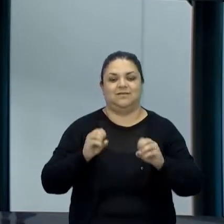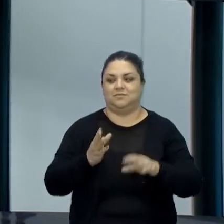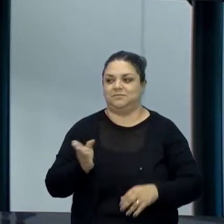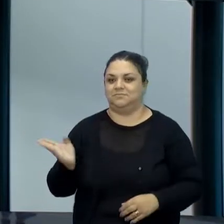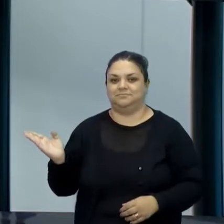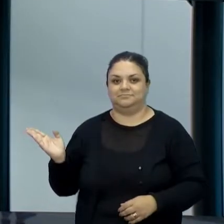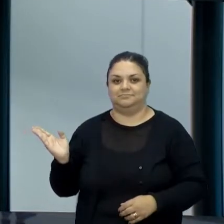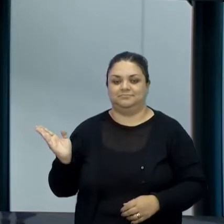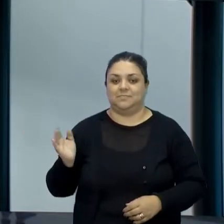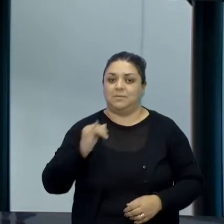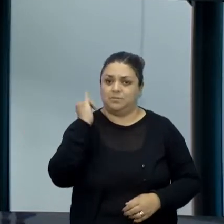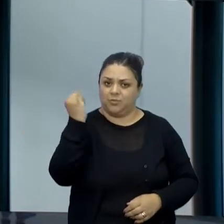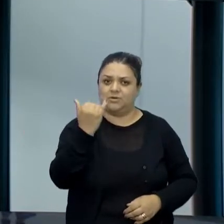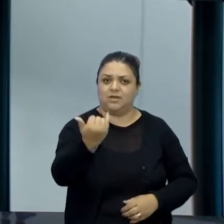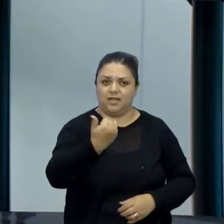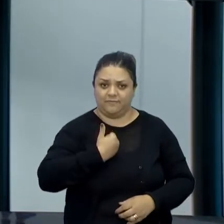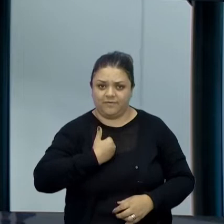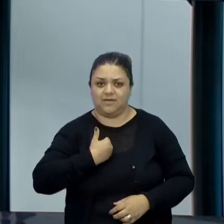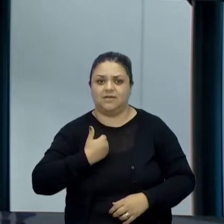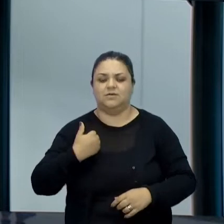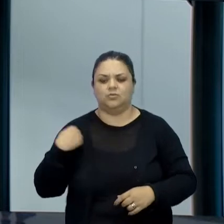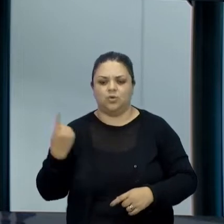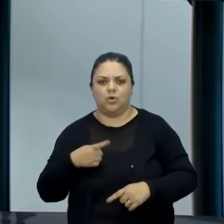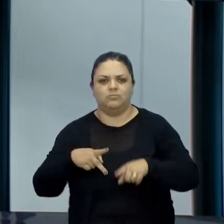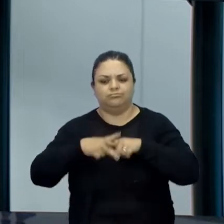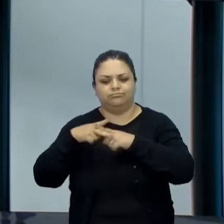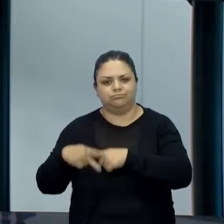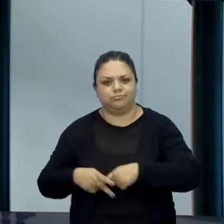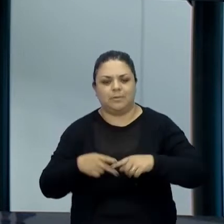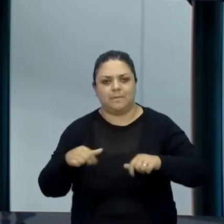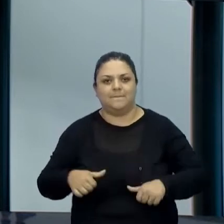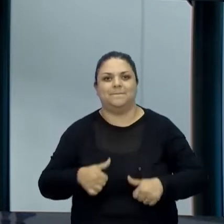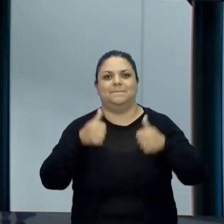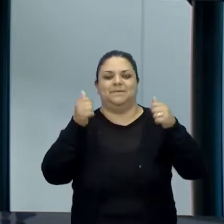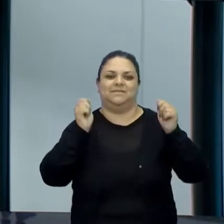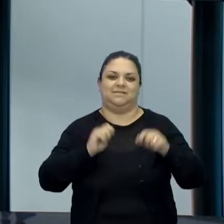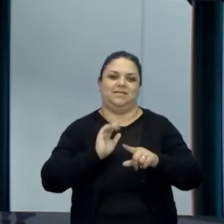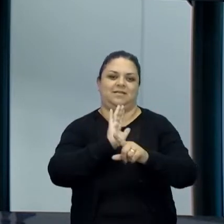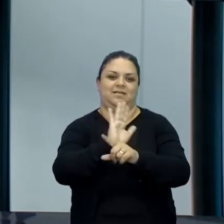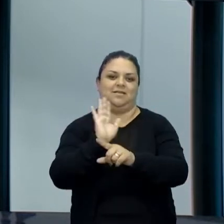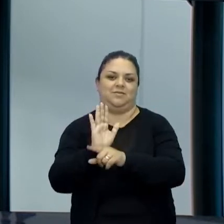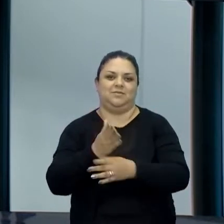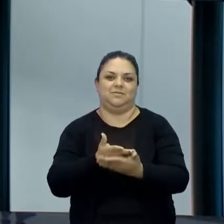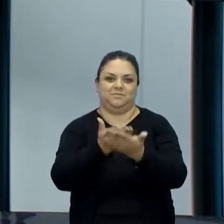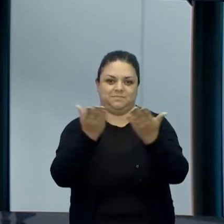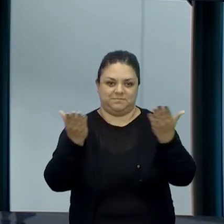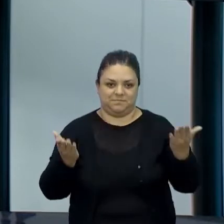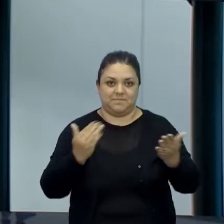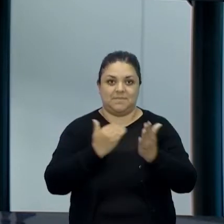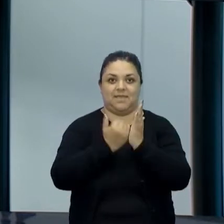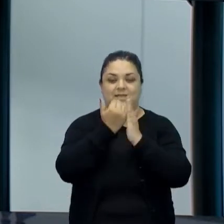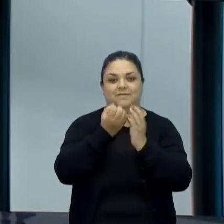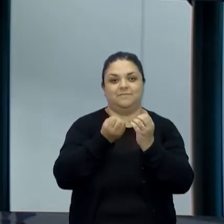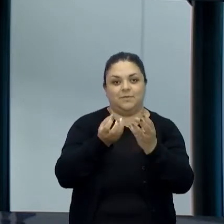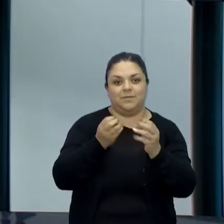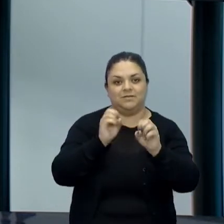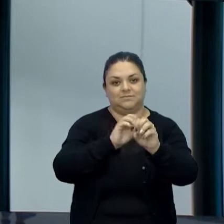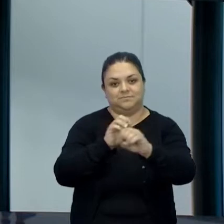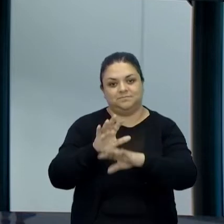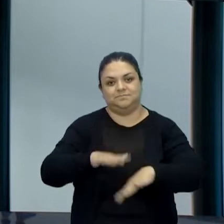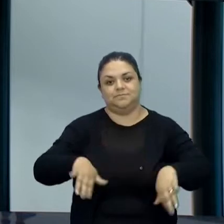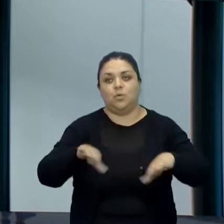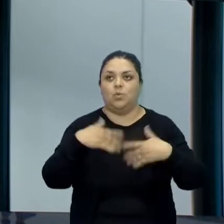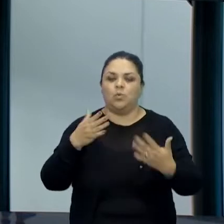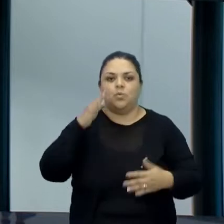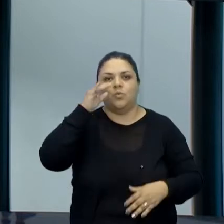esse feedback de vocês aí para saber o que a gente pode estar melhorando, trazendo para vocês mais informações ou